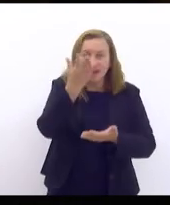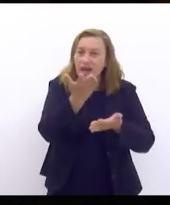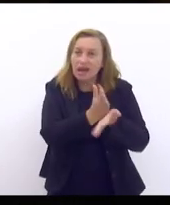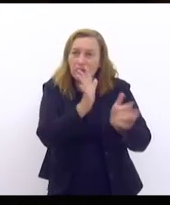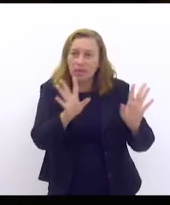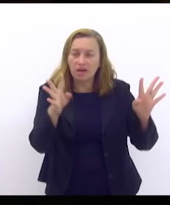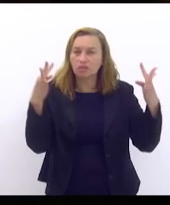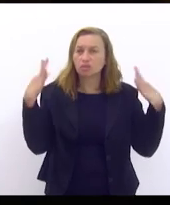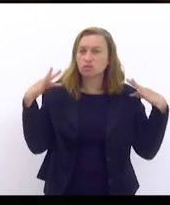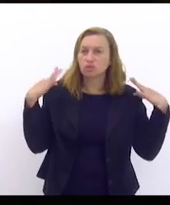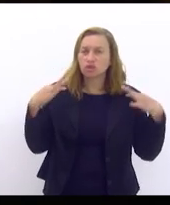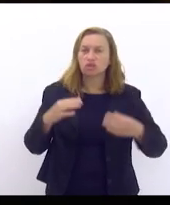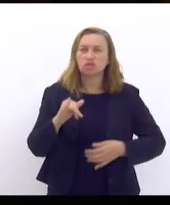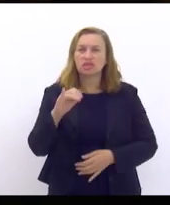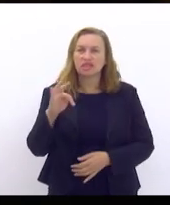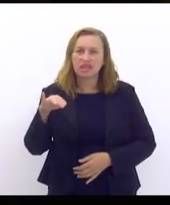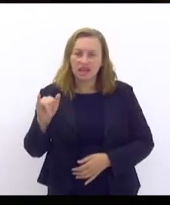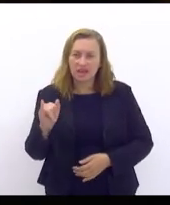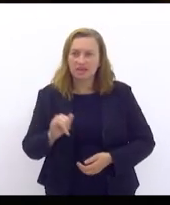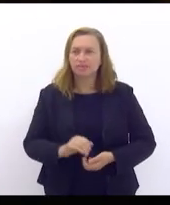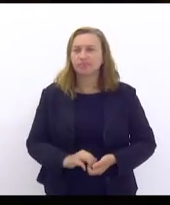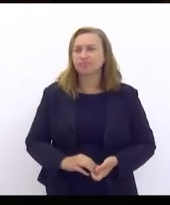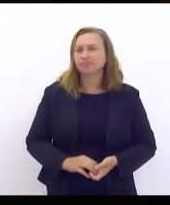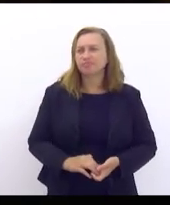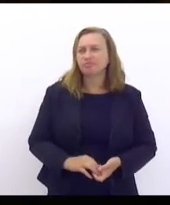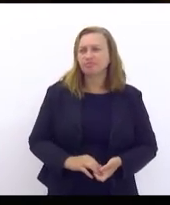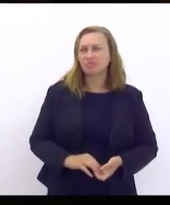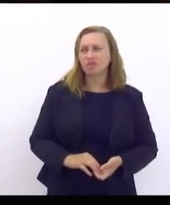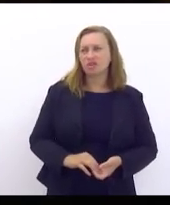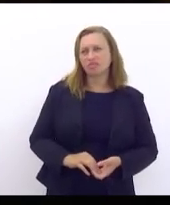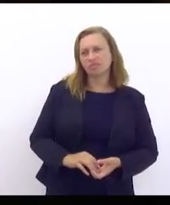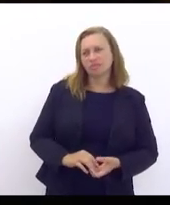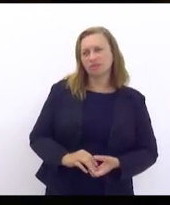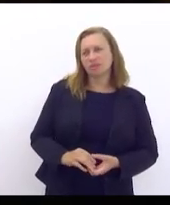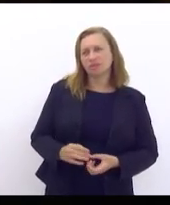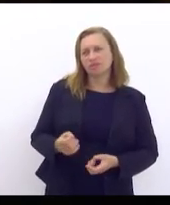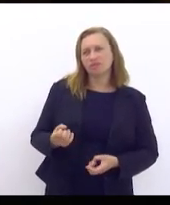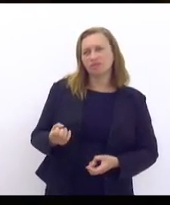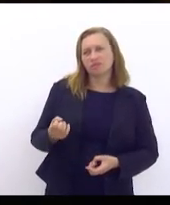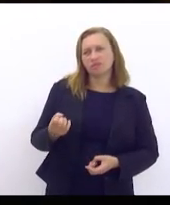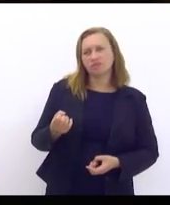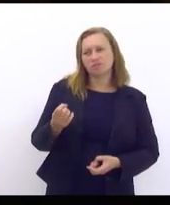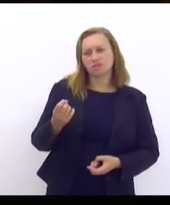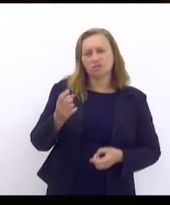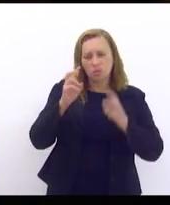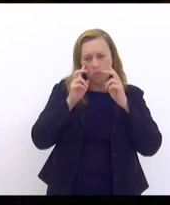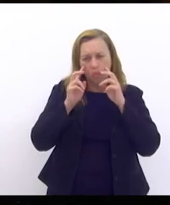turismo de Itatiaia. Uma coisa me chamou a atenção, Rodrigo Amorim.